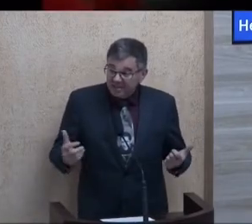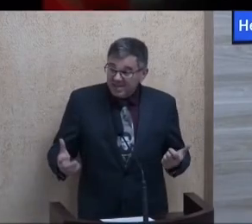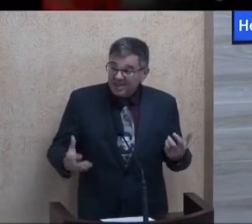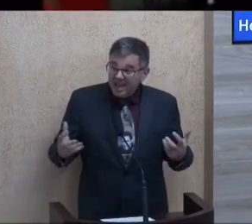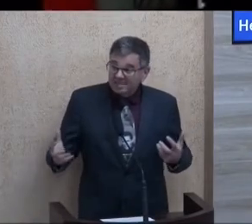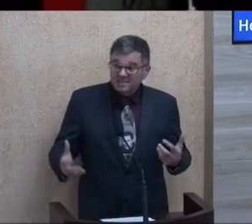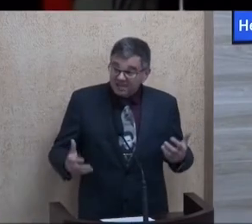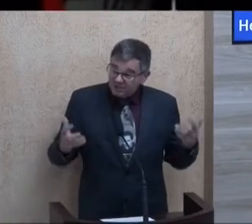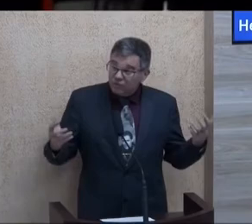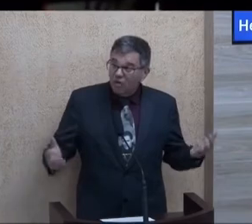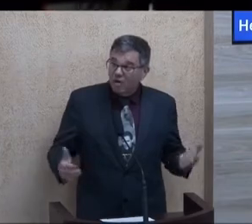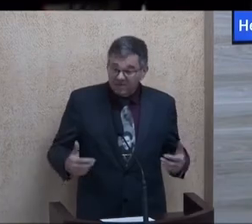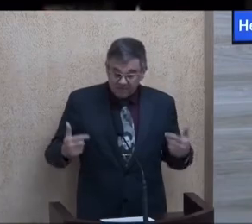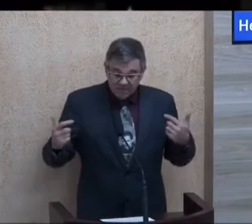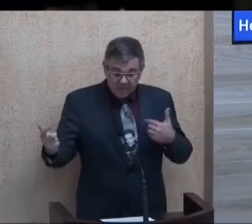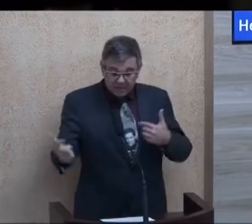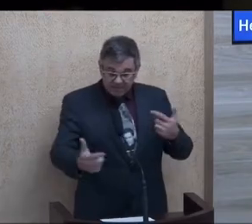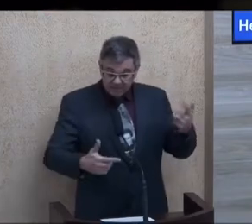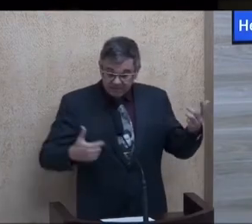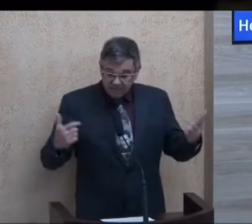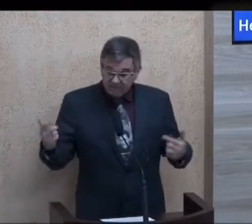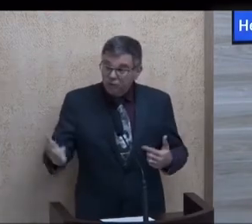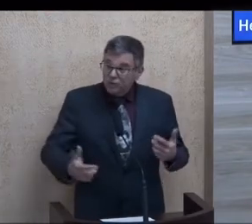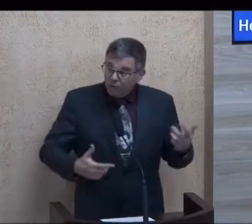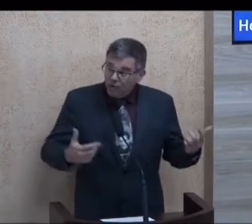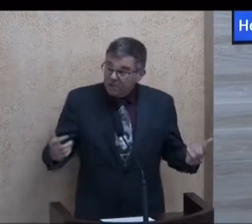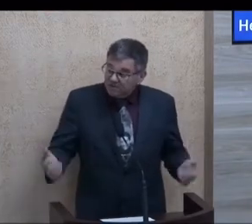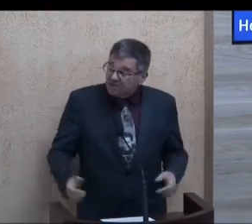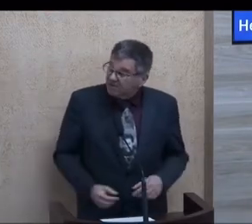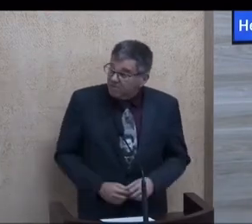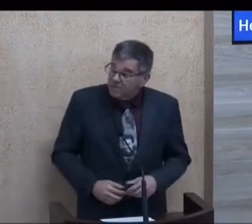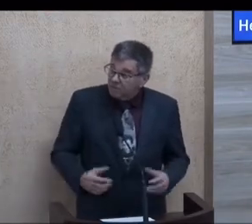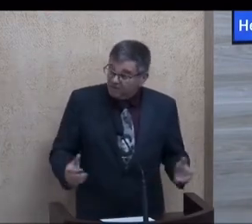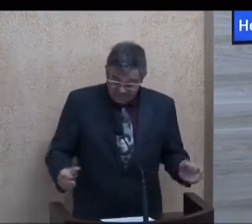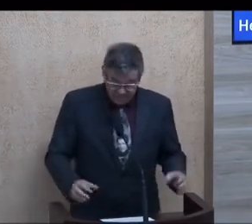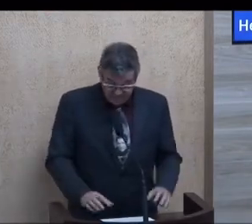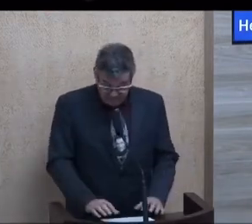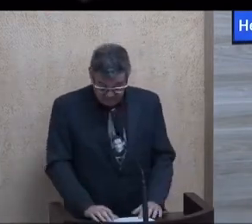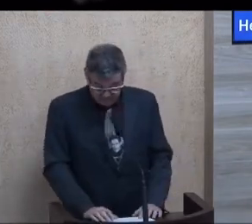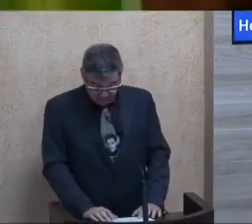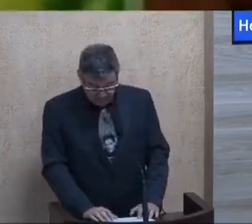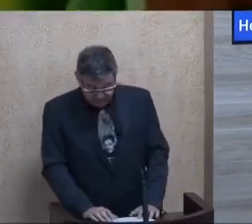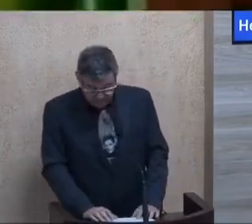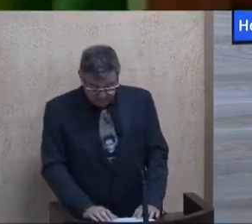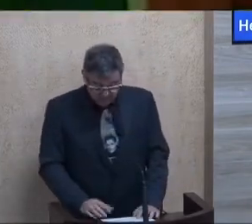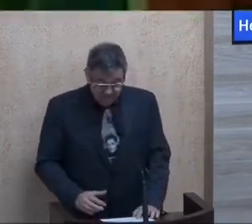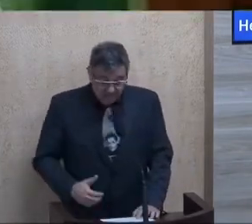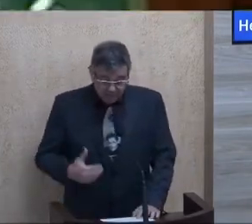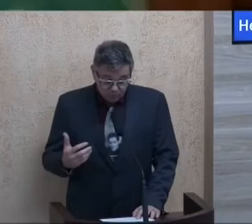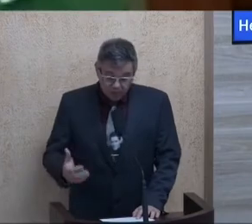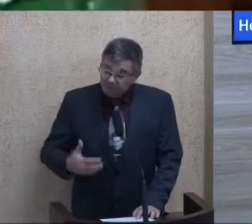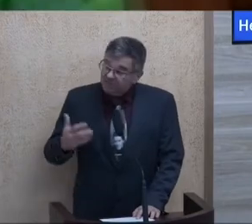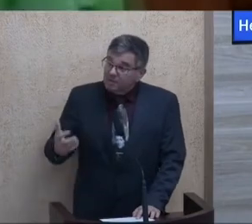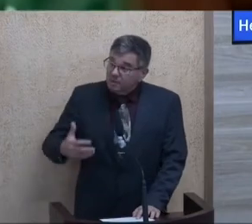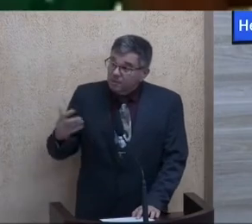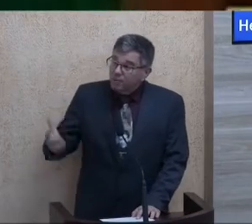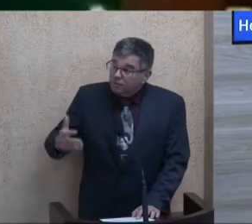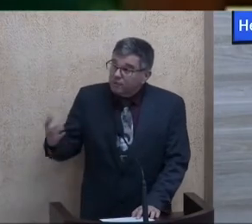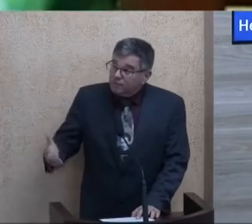sendo até enquete das escolas, das reuniões entre os amigos daquela época, da sociedade, as